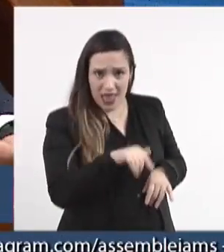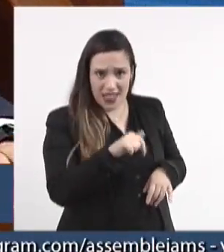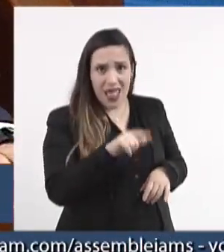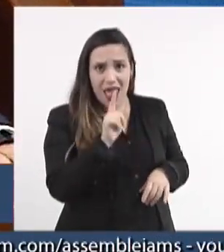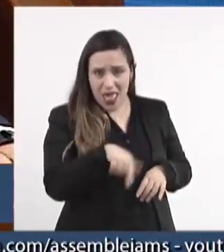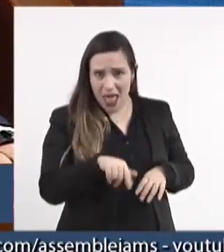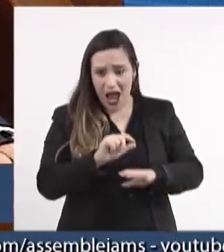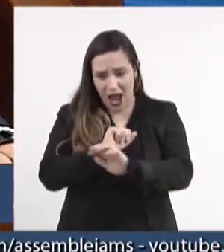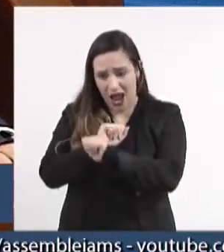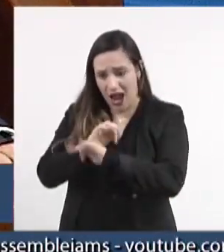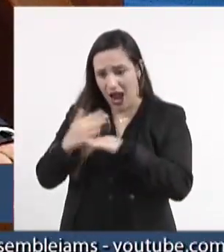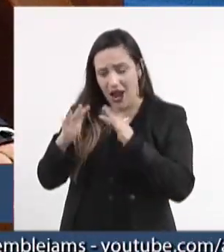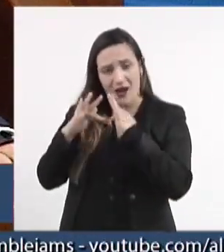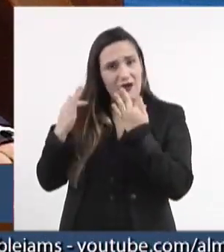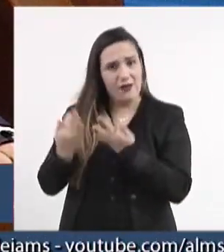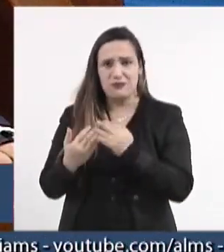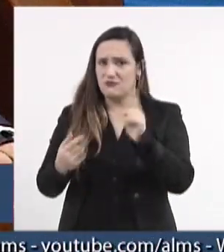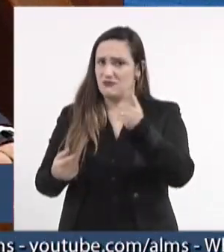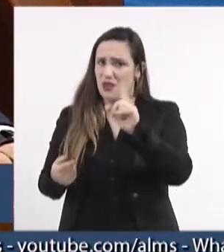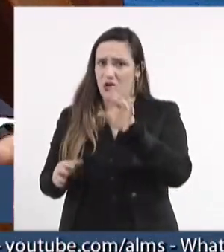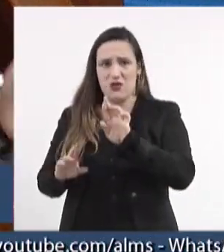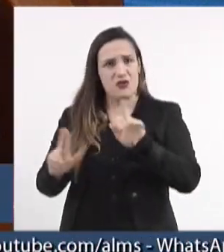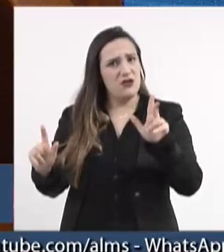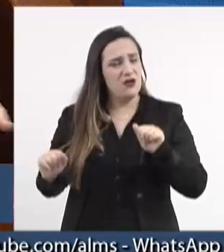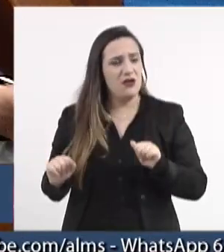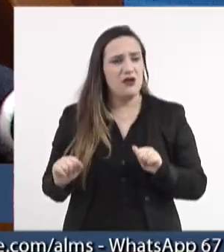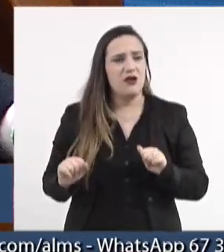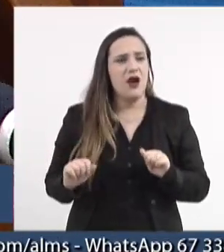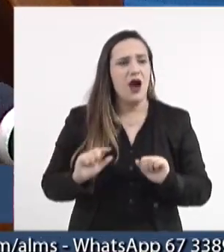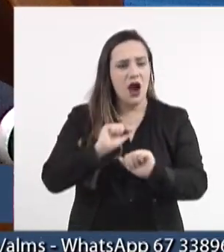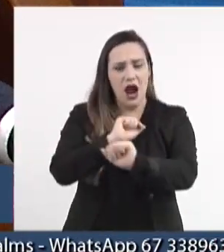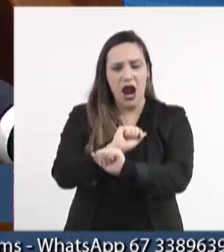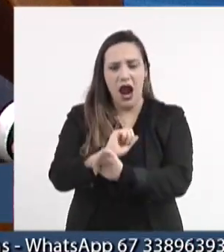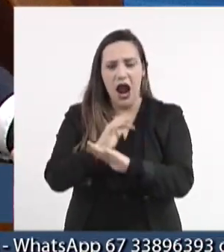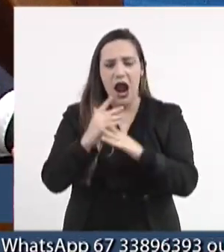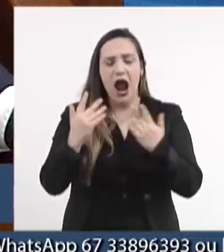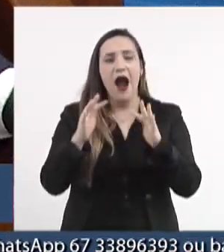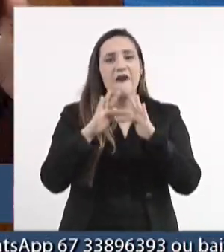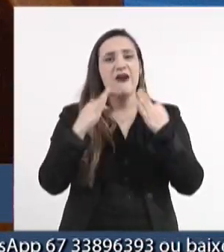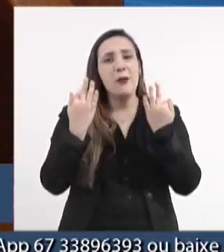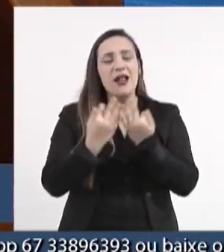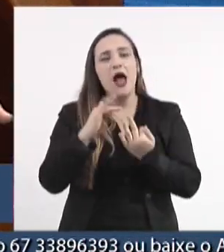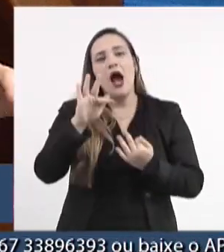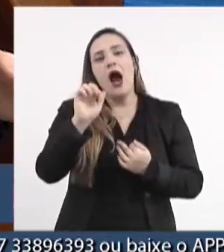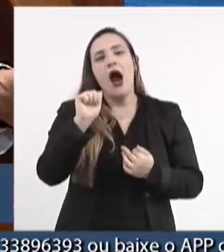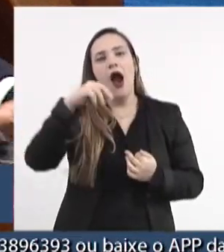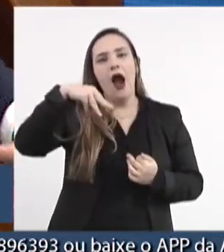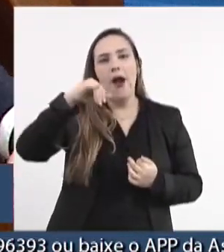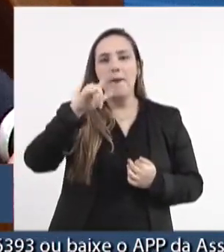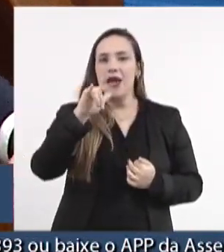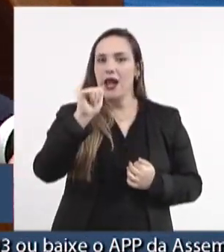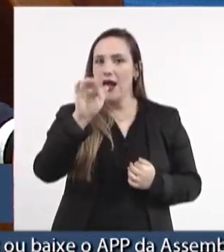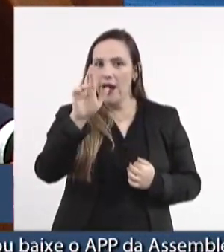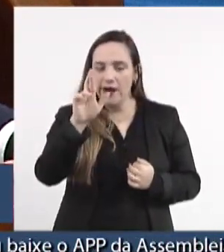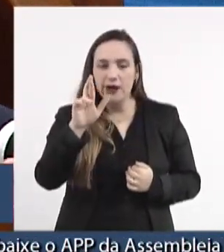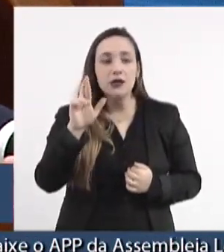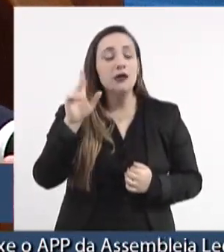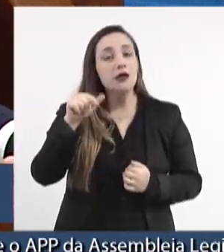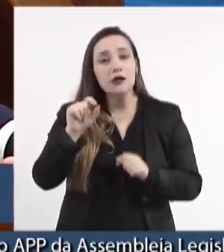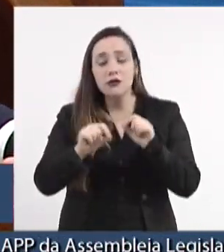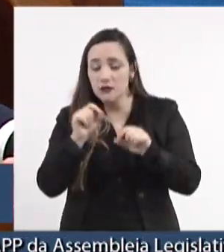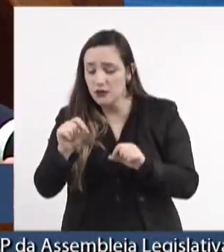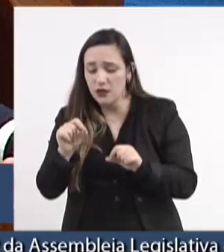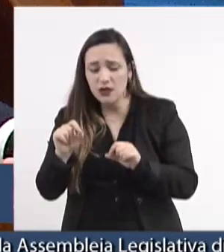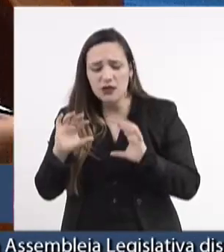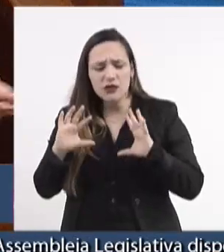como parceleiros da reforma agrária, mas não é. A agricultura, ela já está estabelecida na nossa